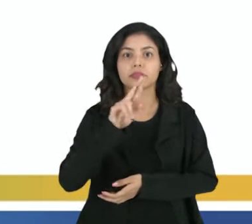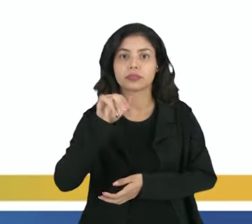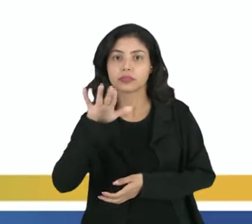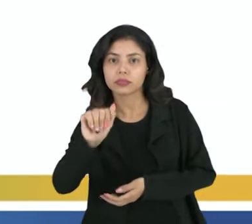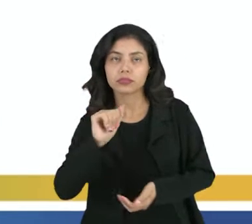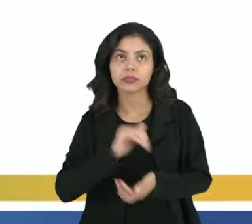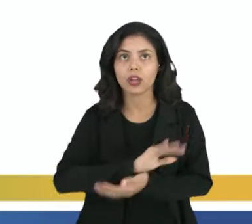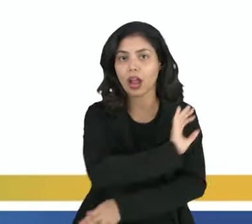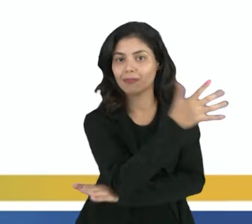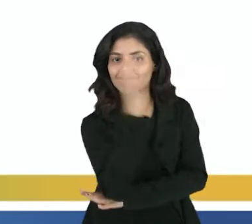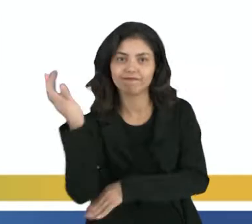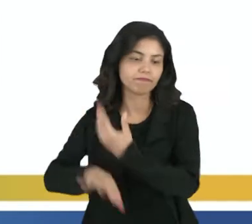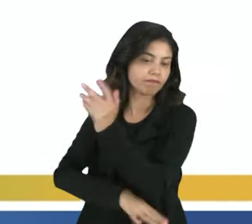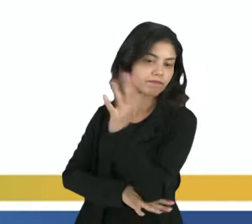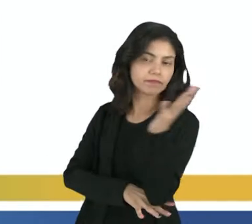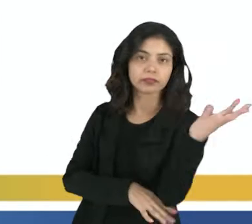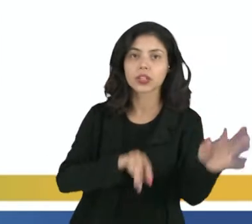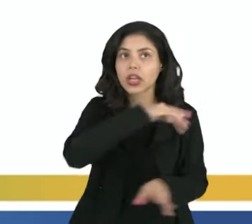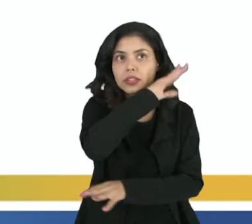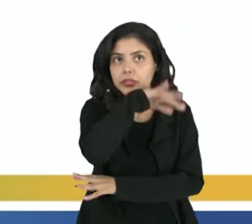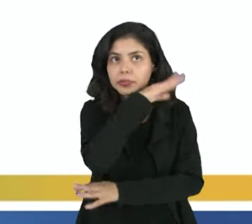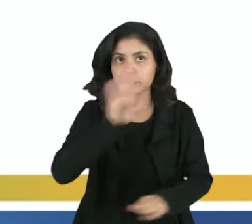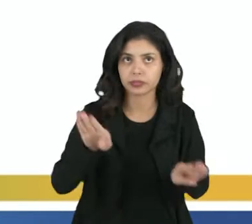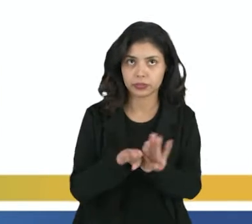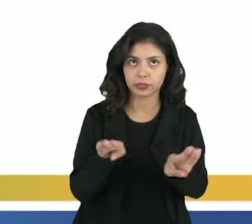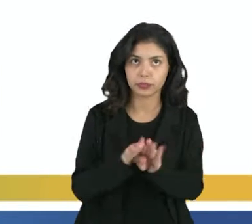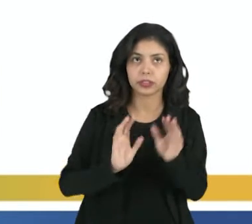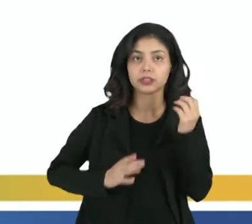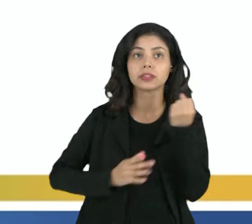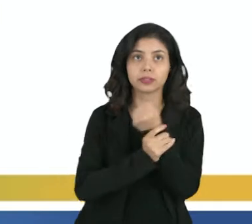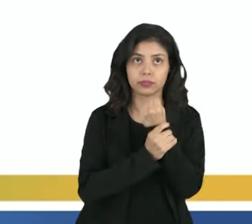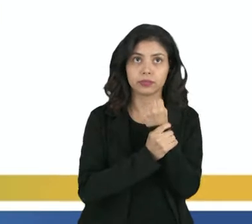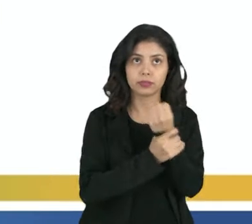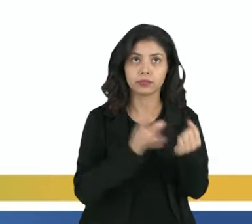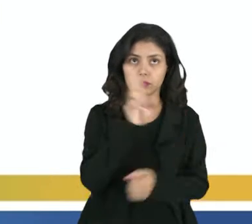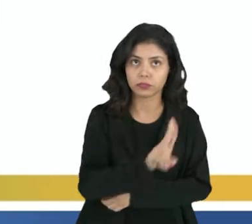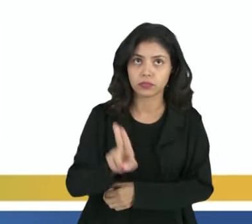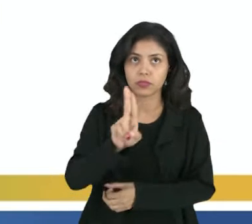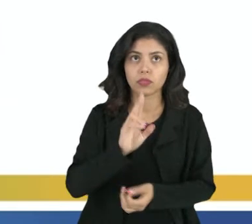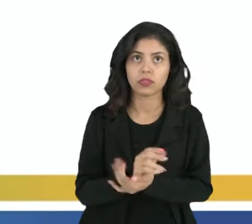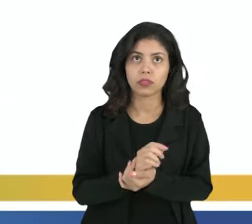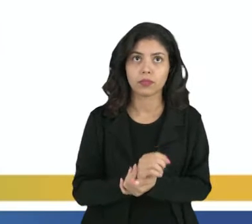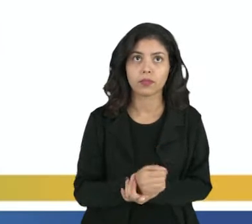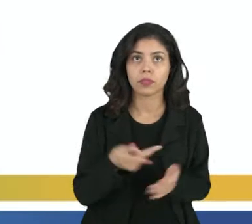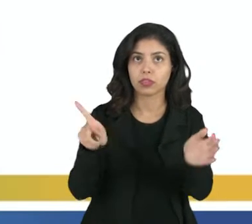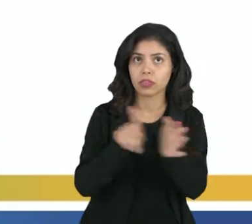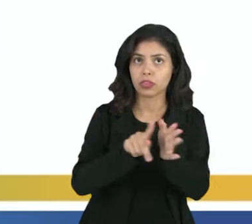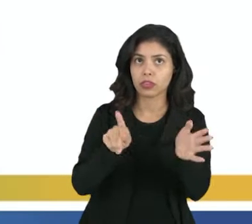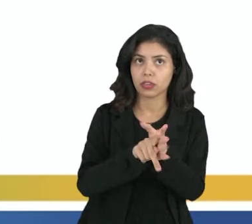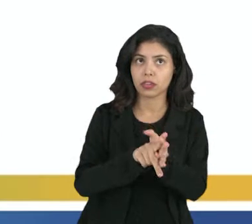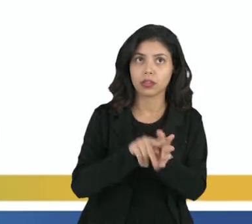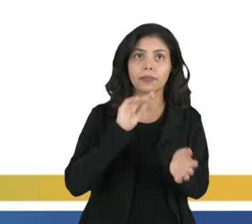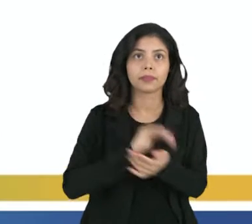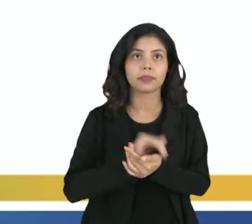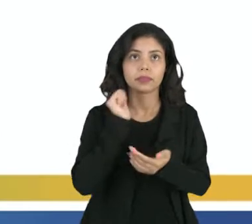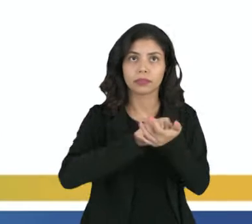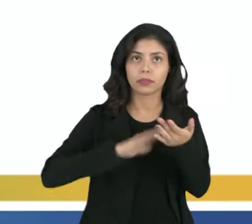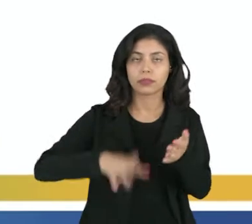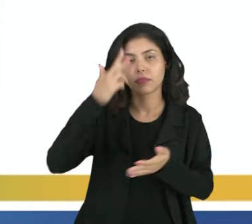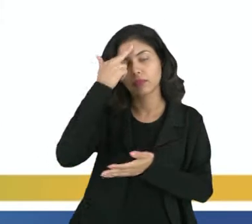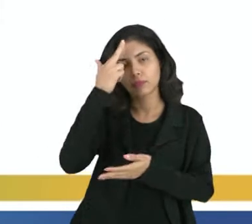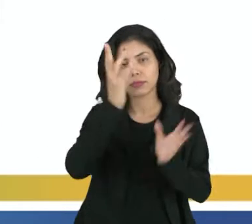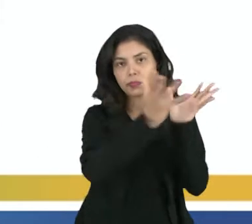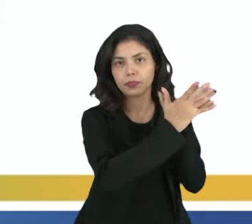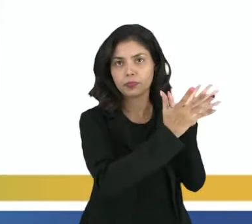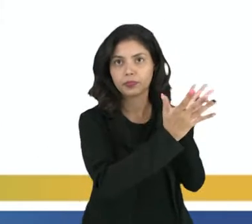fauna EA Flora ou prejudicial a ser e ao uso e ao gozo da propriedade e